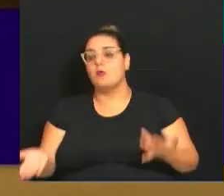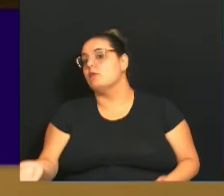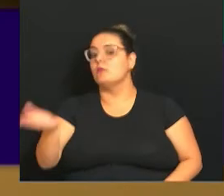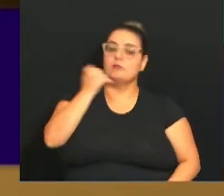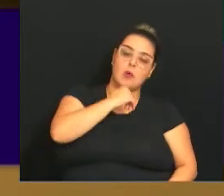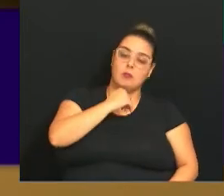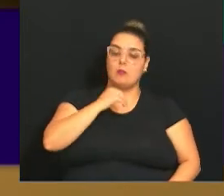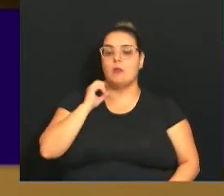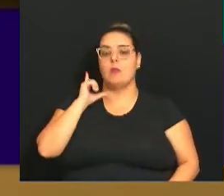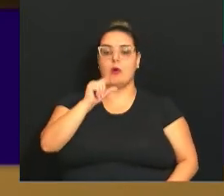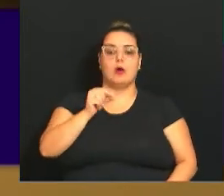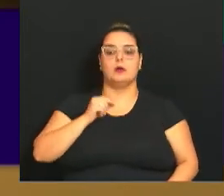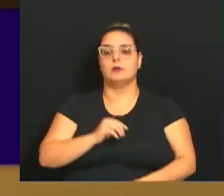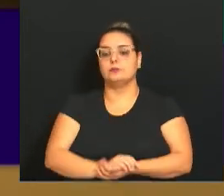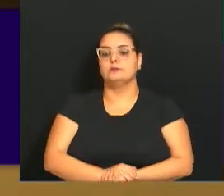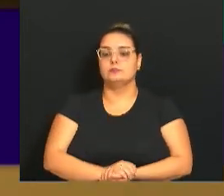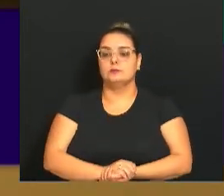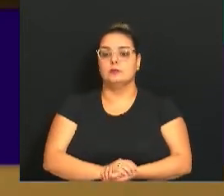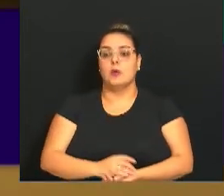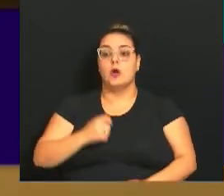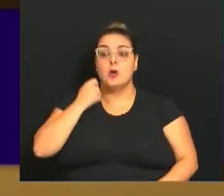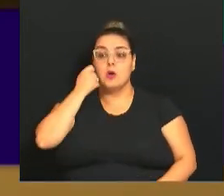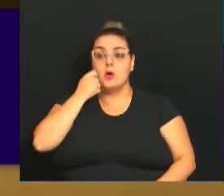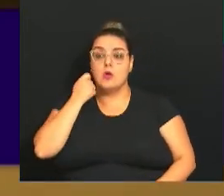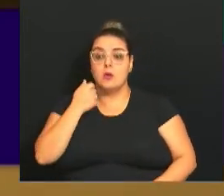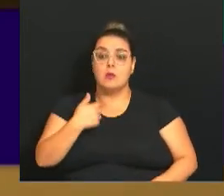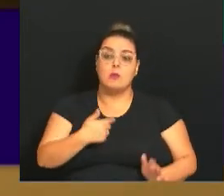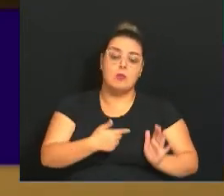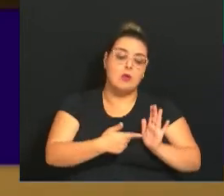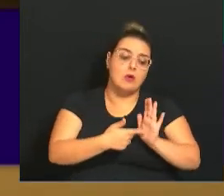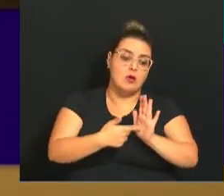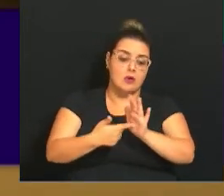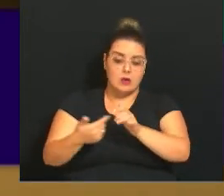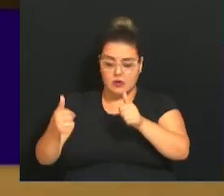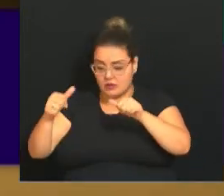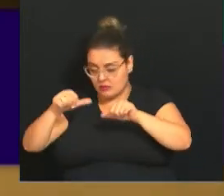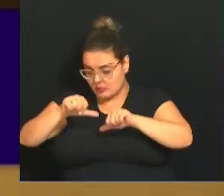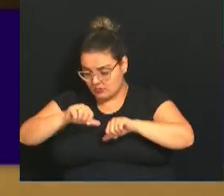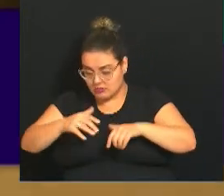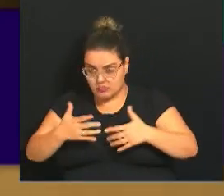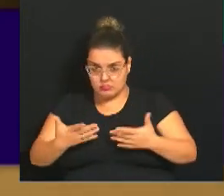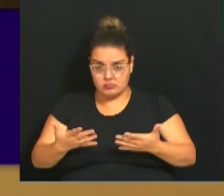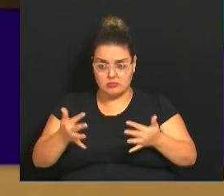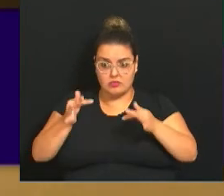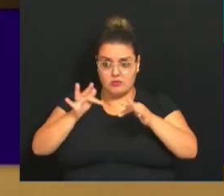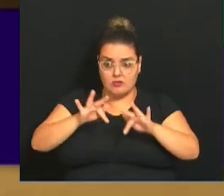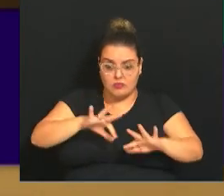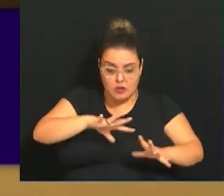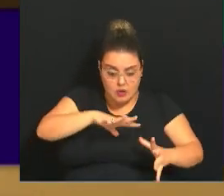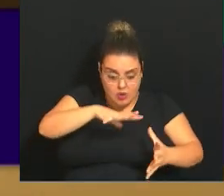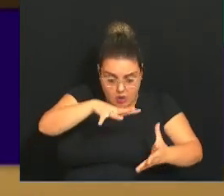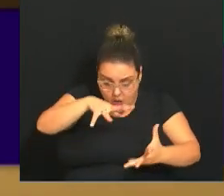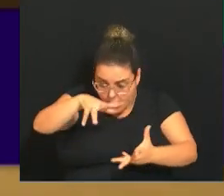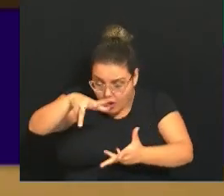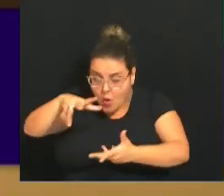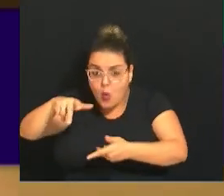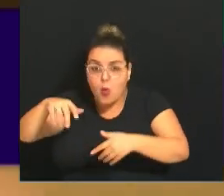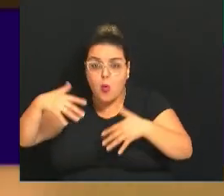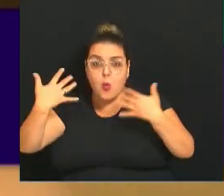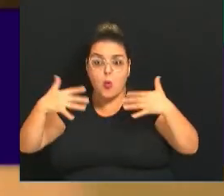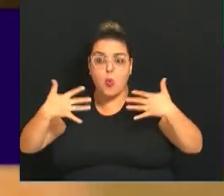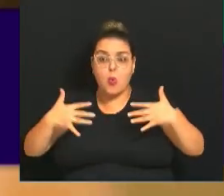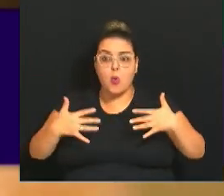apresenta personagens que revelam a tragédia que se anuncia em um possível fim do planeta. Elas buscam, por meio de